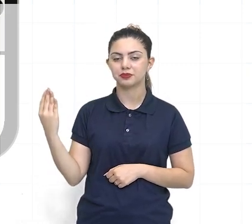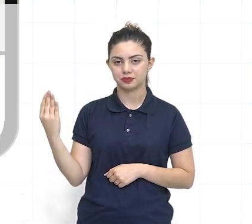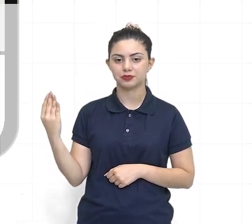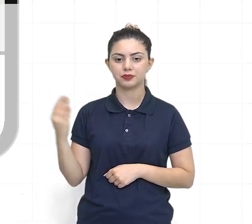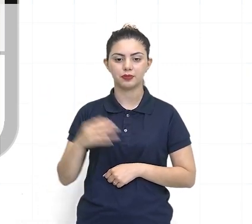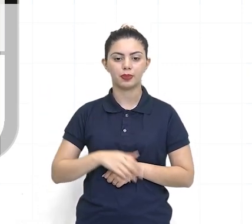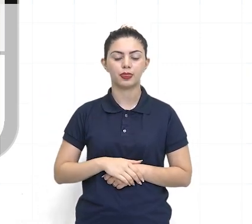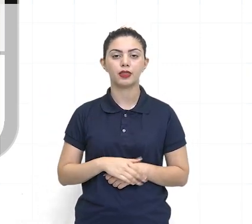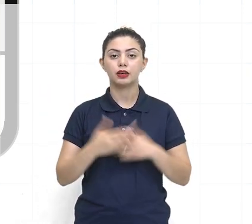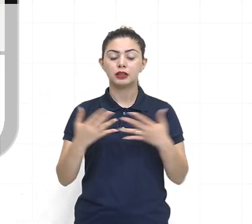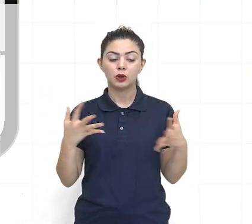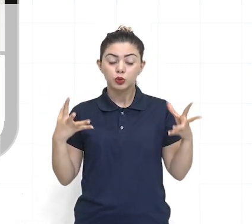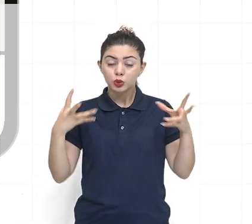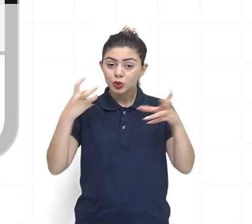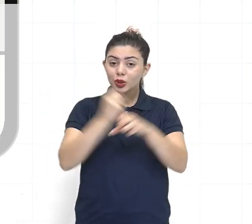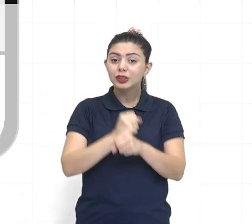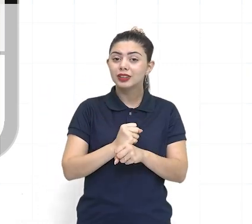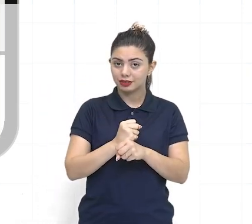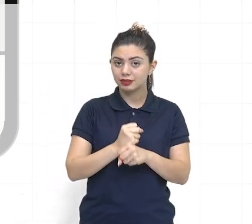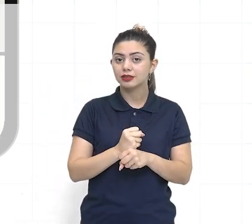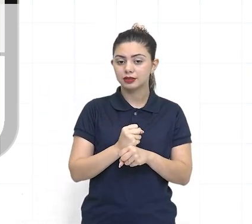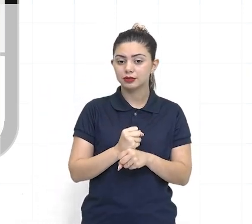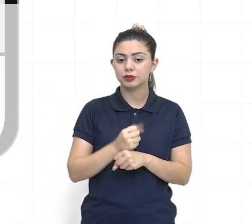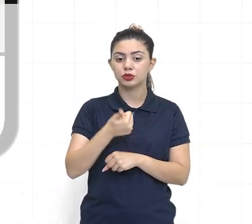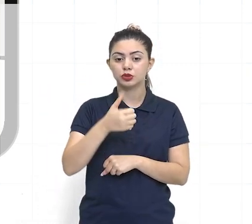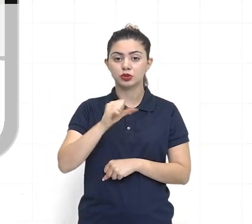925.554 alunos, totalizando